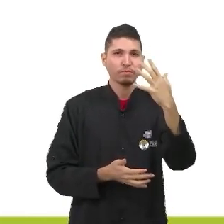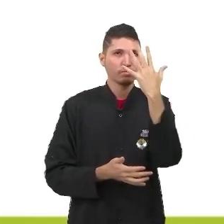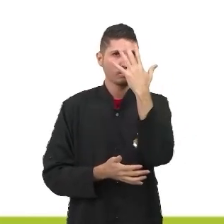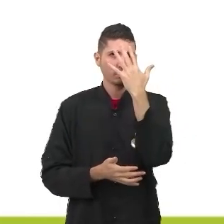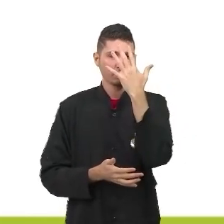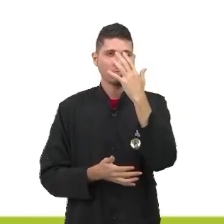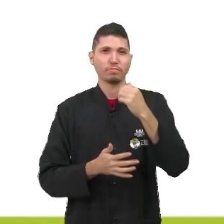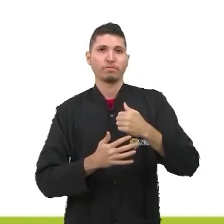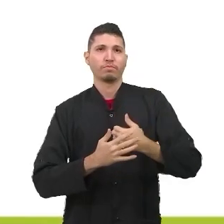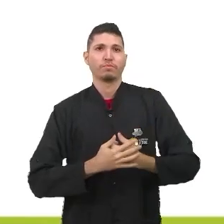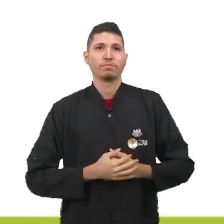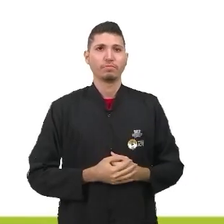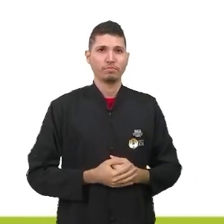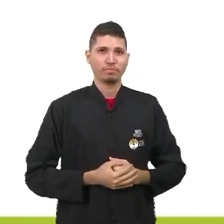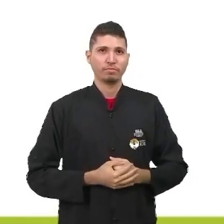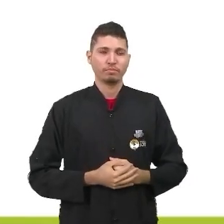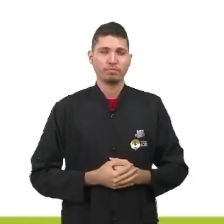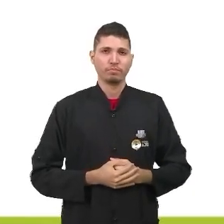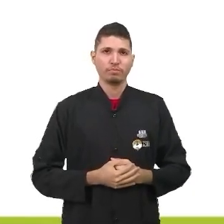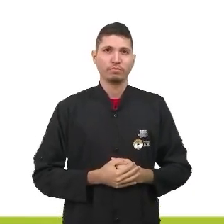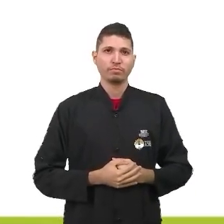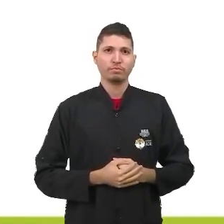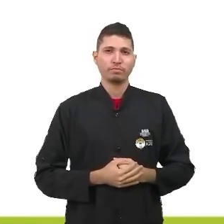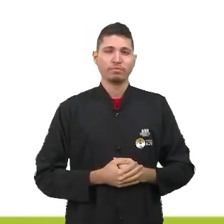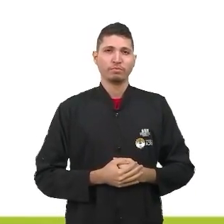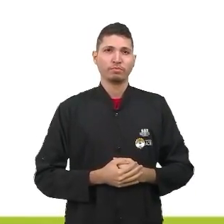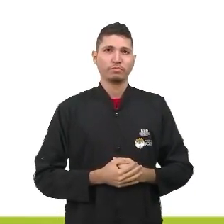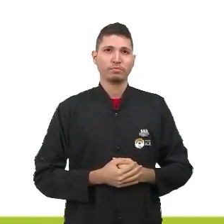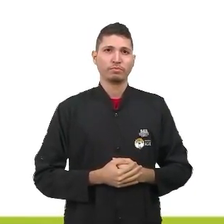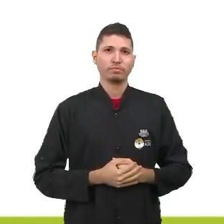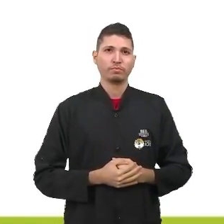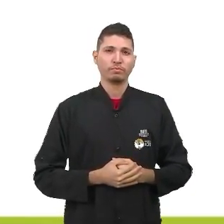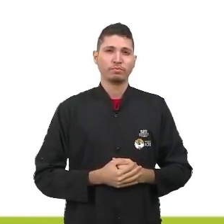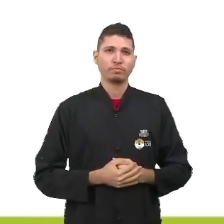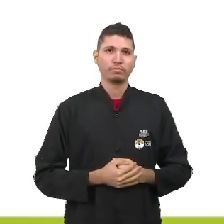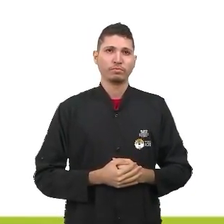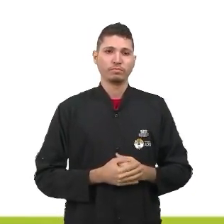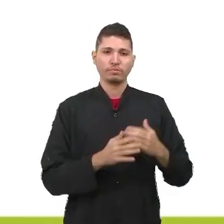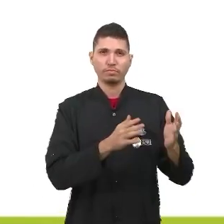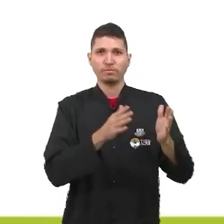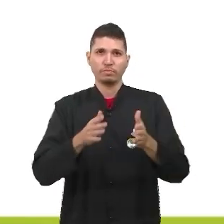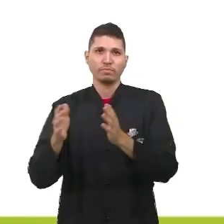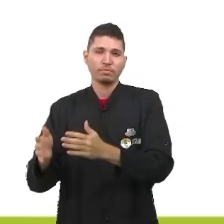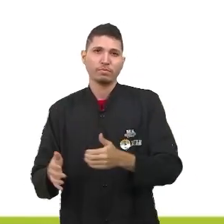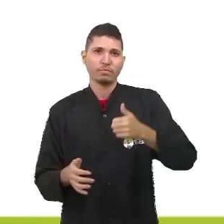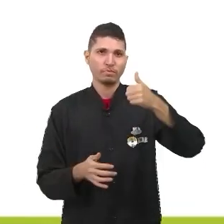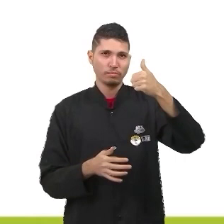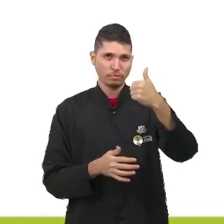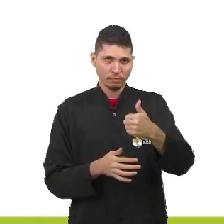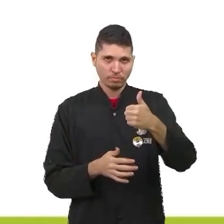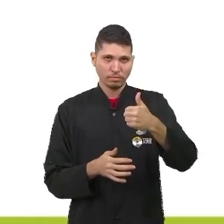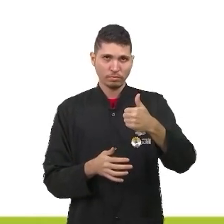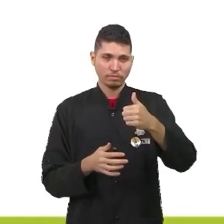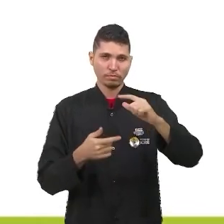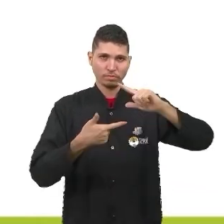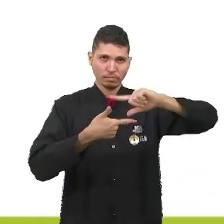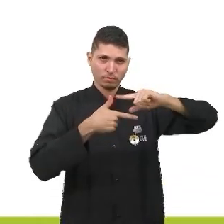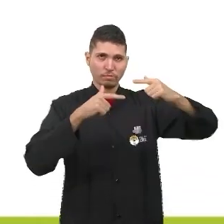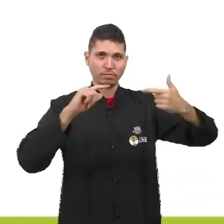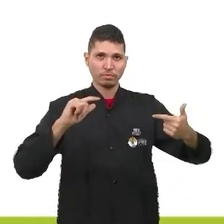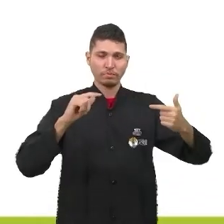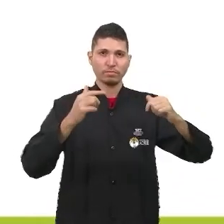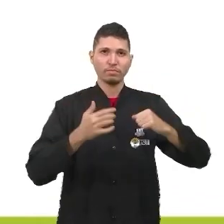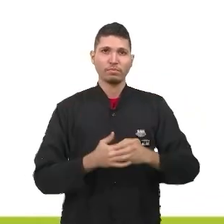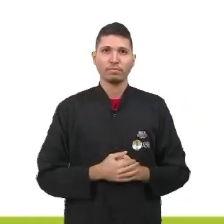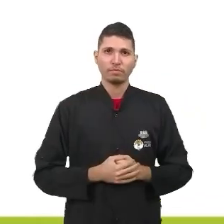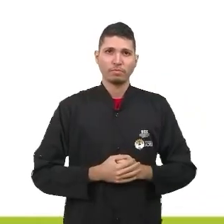lá, falando de forma específica sobre a primeira fase do modernismo. A primeira geração modernista,